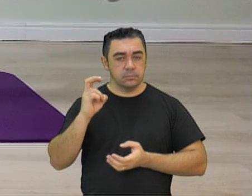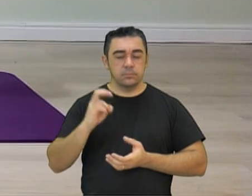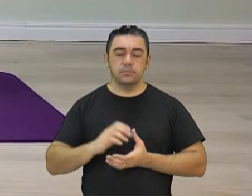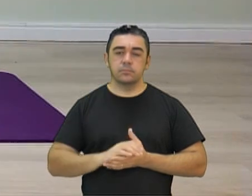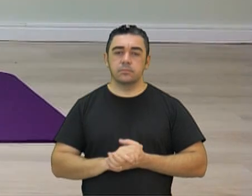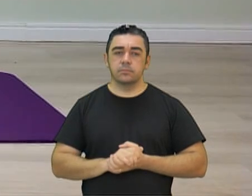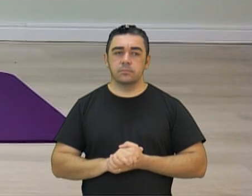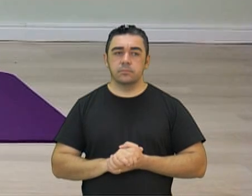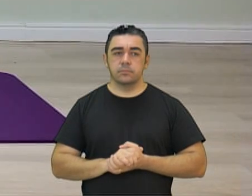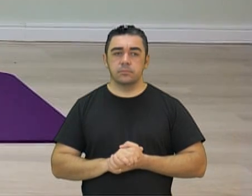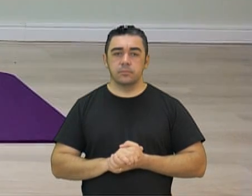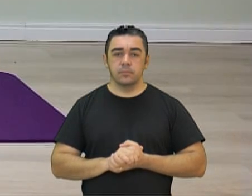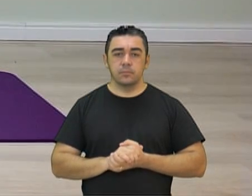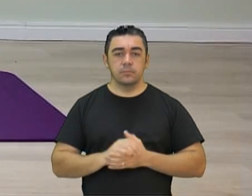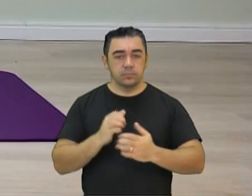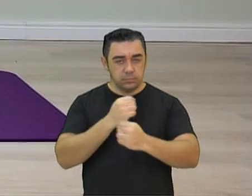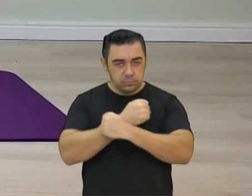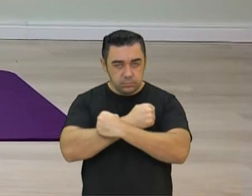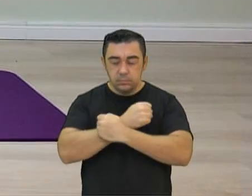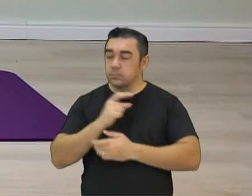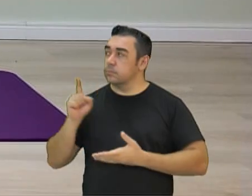5. Voltou.